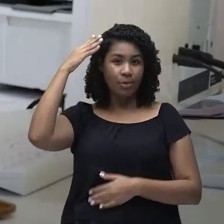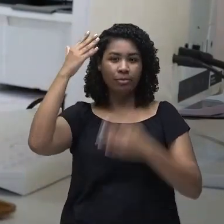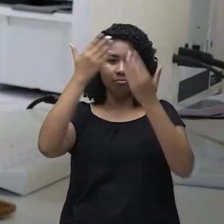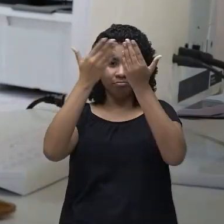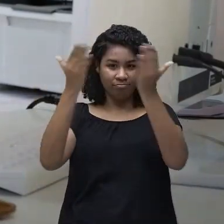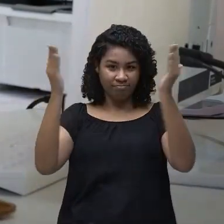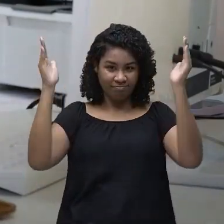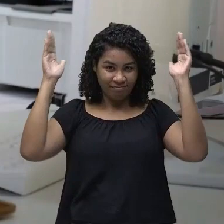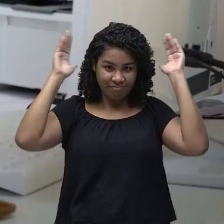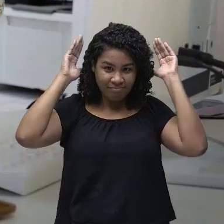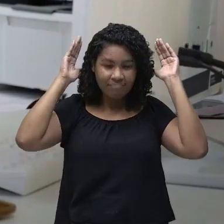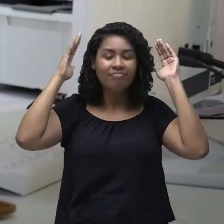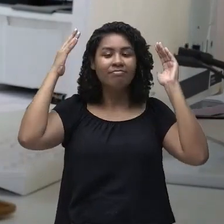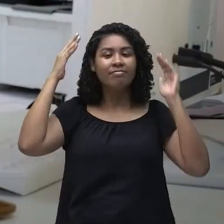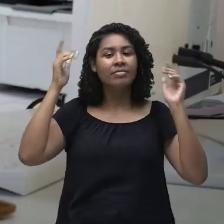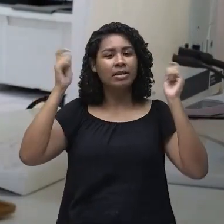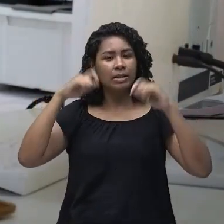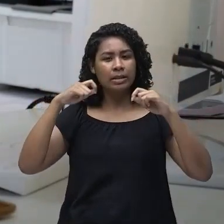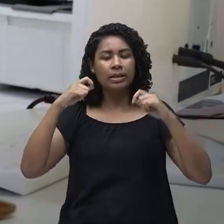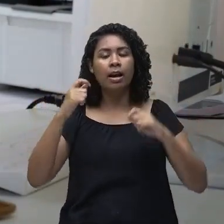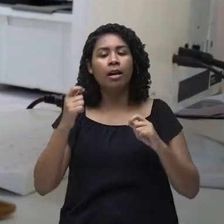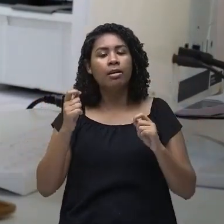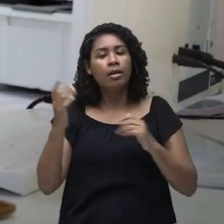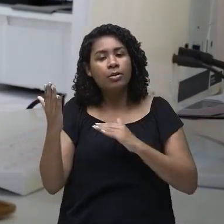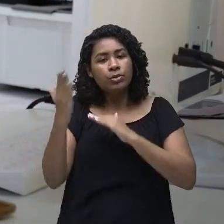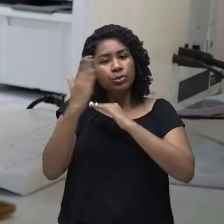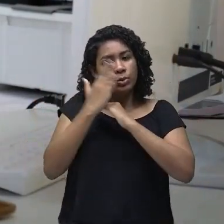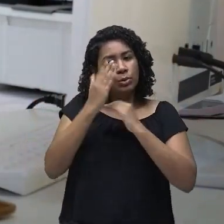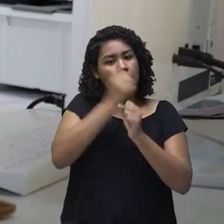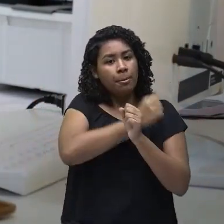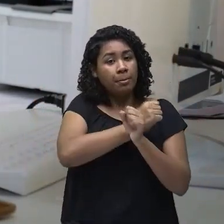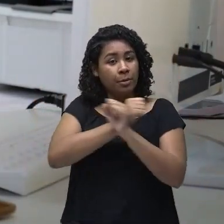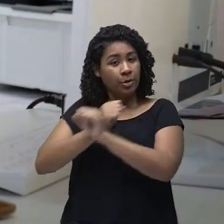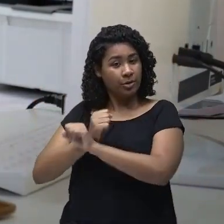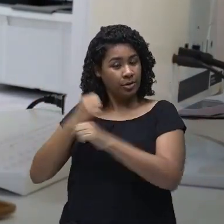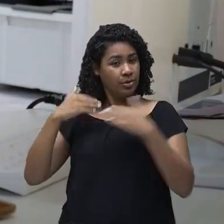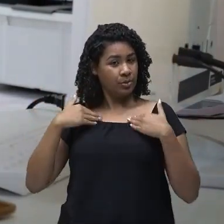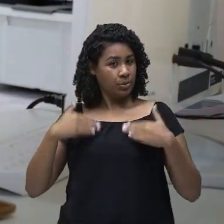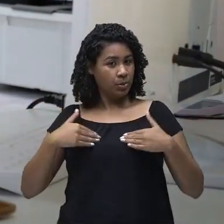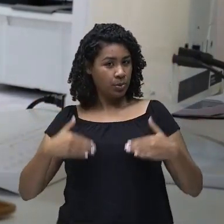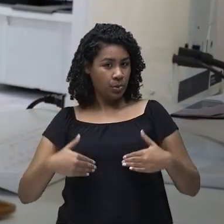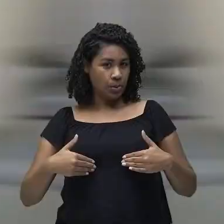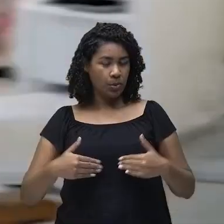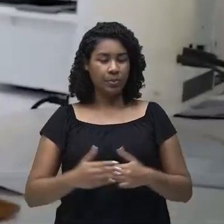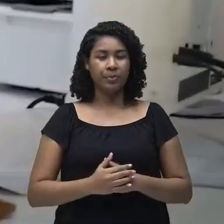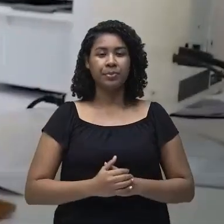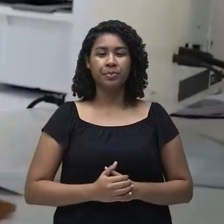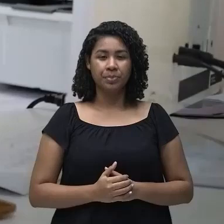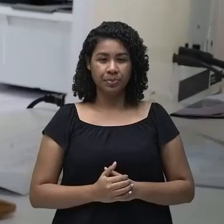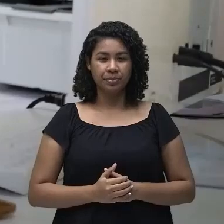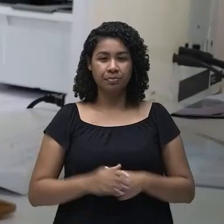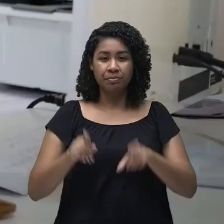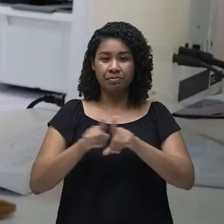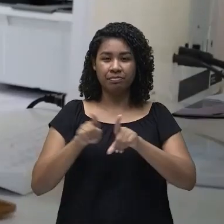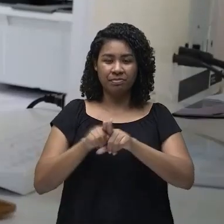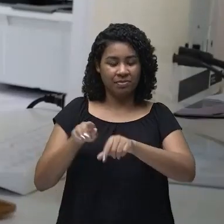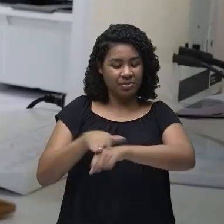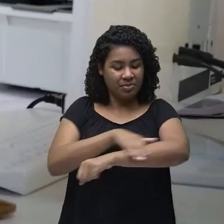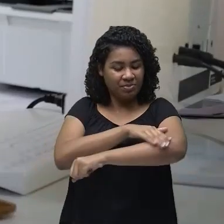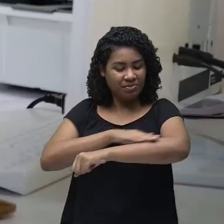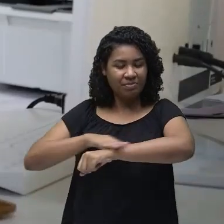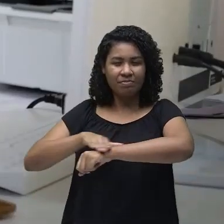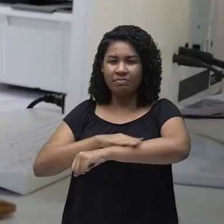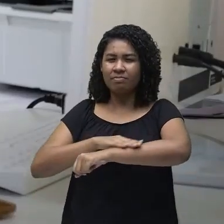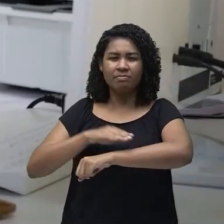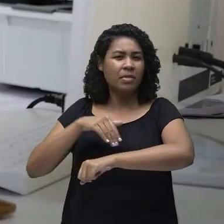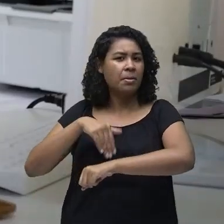aba larga, que vai ajudar a fazer uma proteção maior, também pode te ajudar a evitar o câncer de pele. A pele é o nosso maior órgão